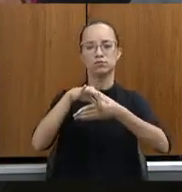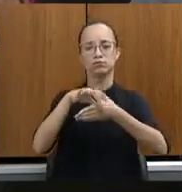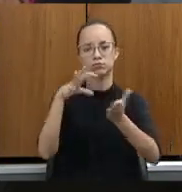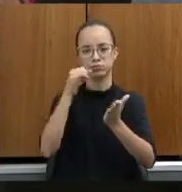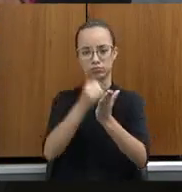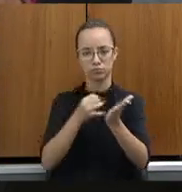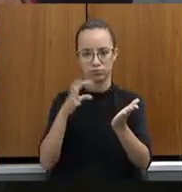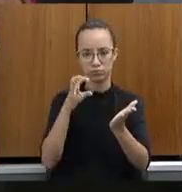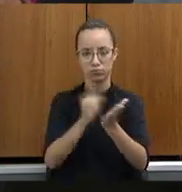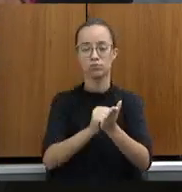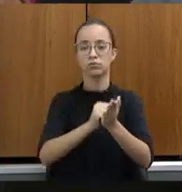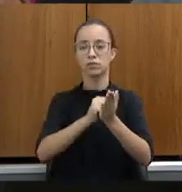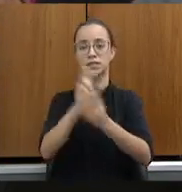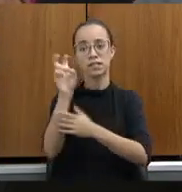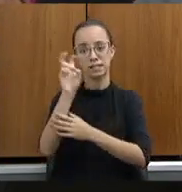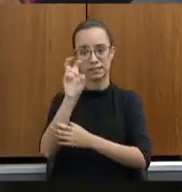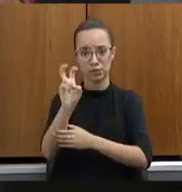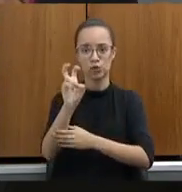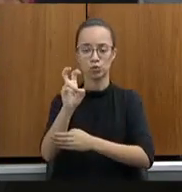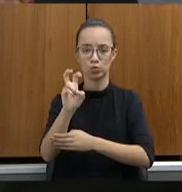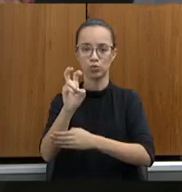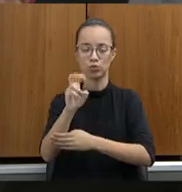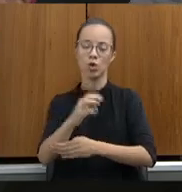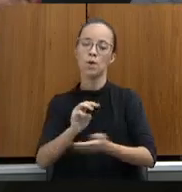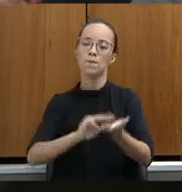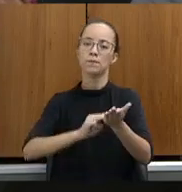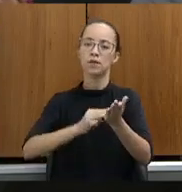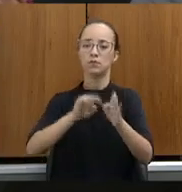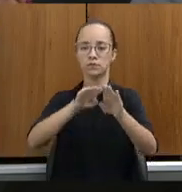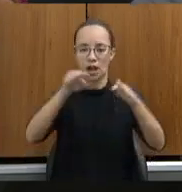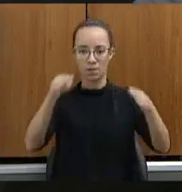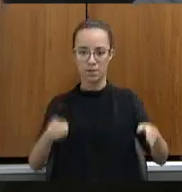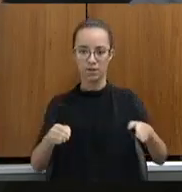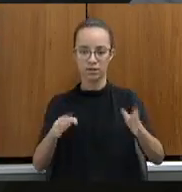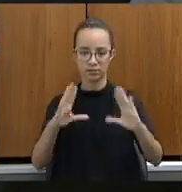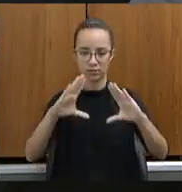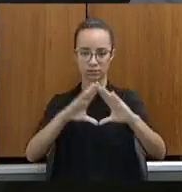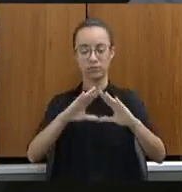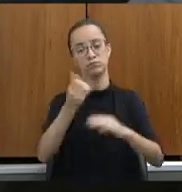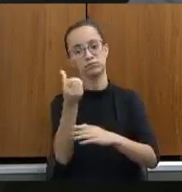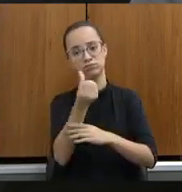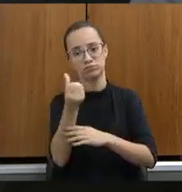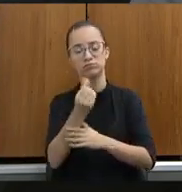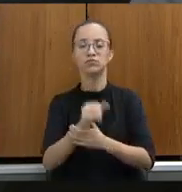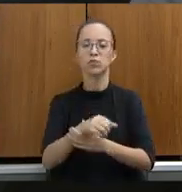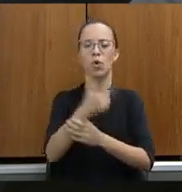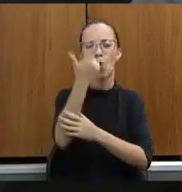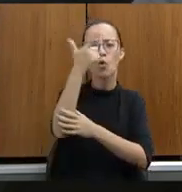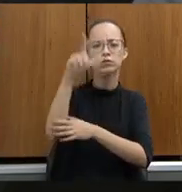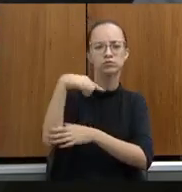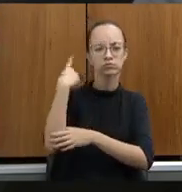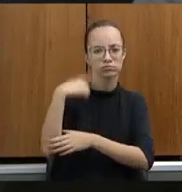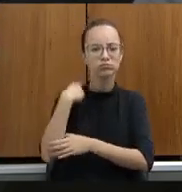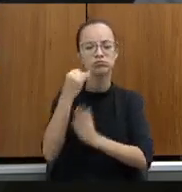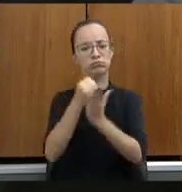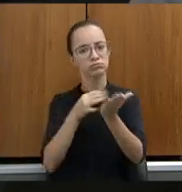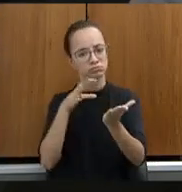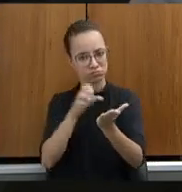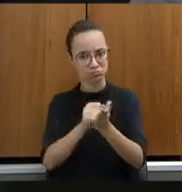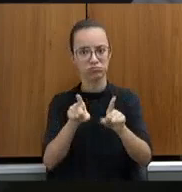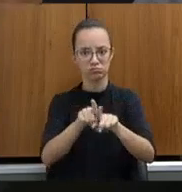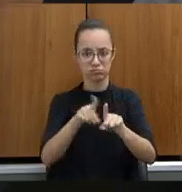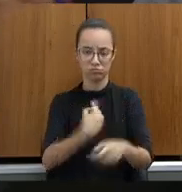quinto membros da mesa da Assembleia por ordem de descrição sexto demais parlamentares por ordem de descrição